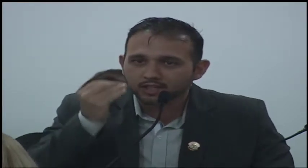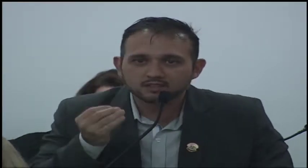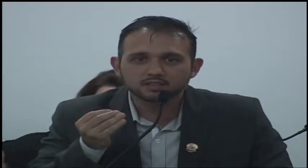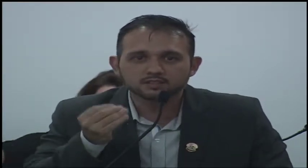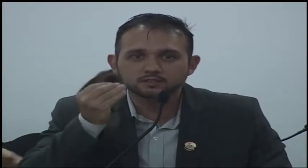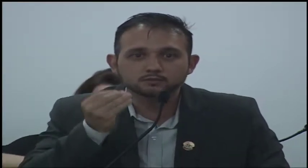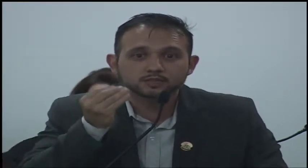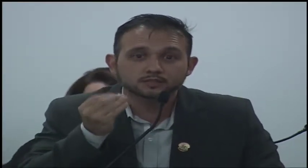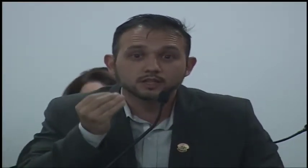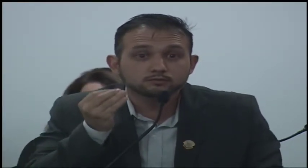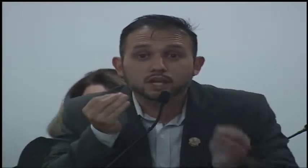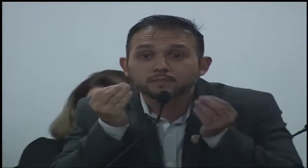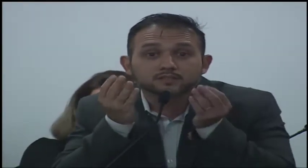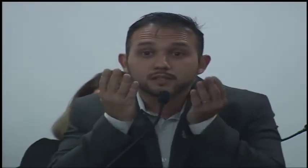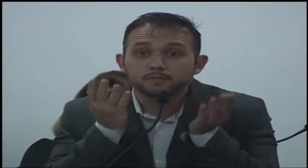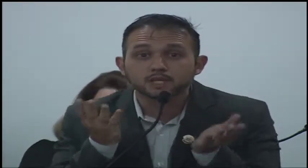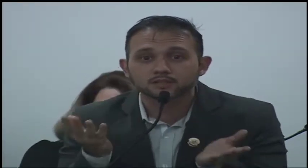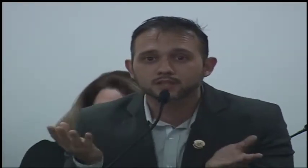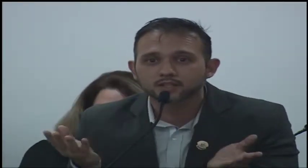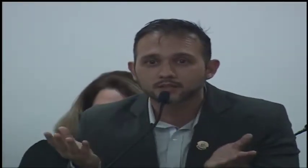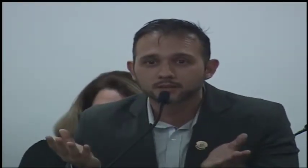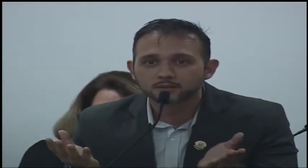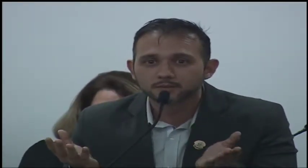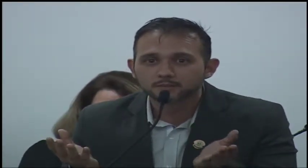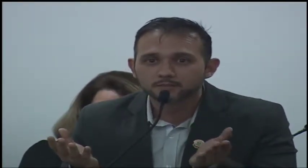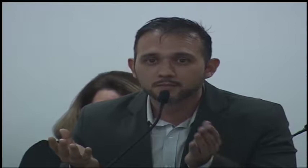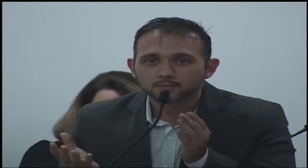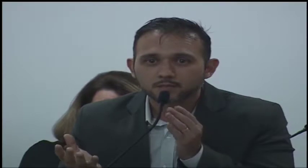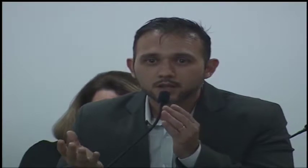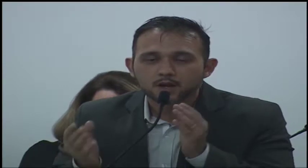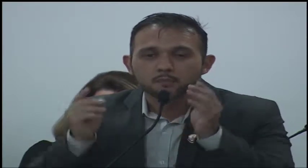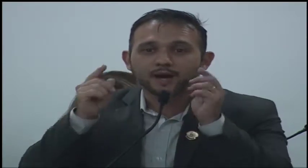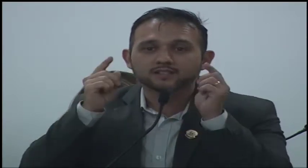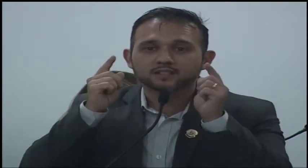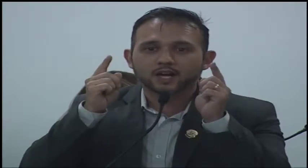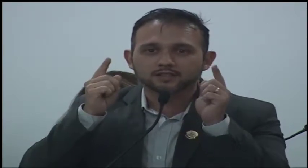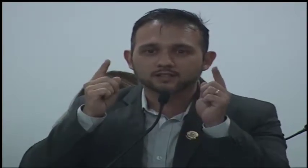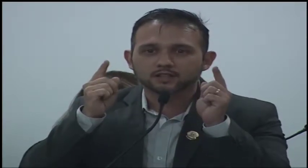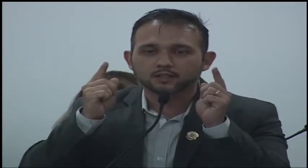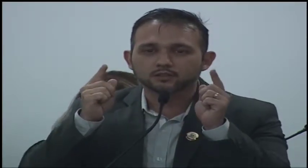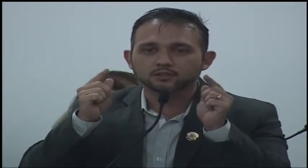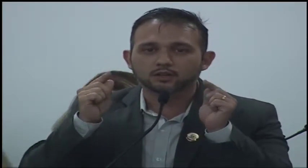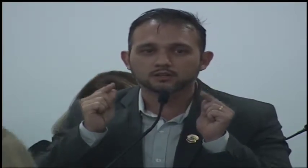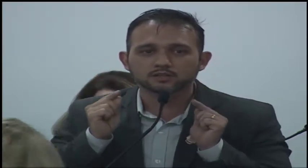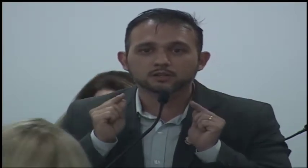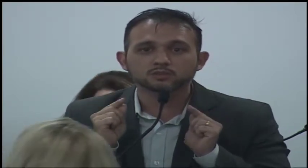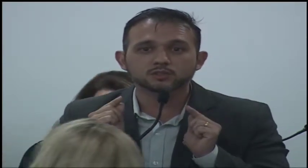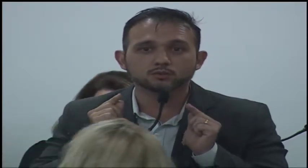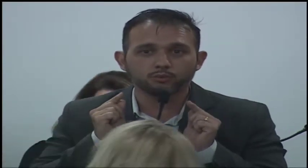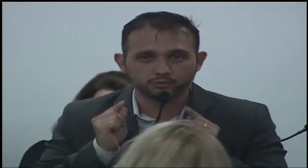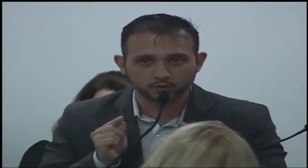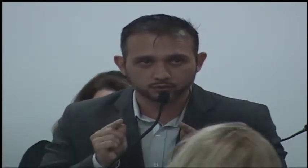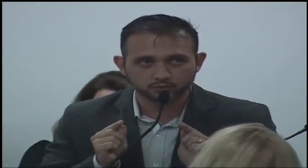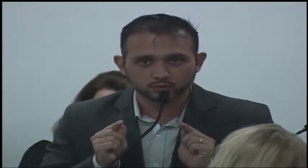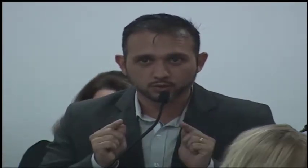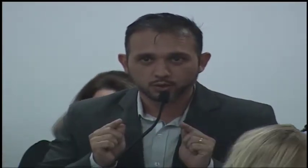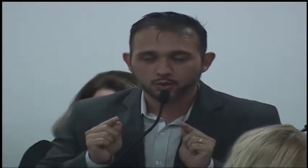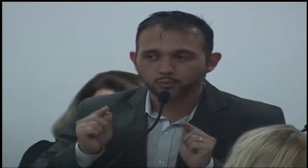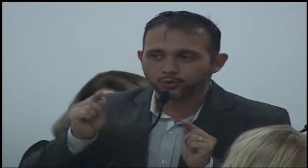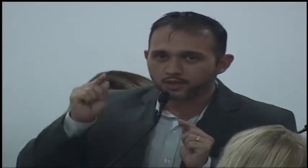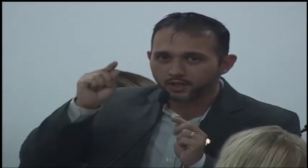os artistas não têm mais limite. Mas graças a Deus que nós estamos sendo